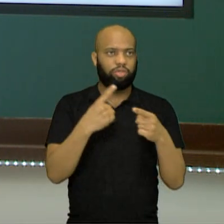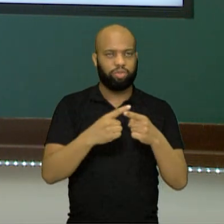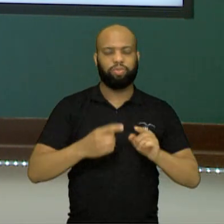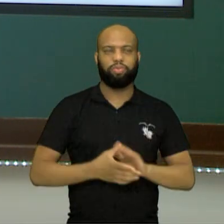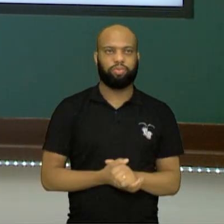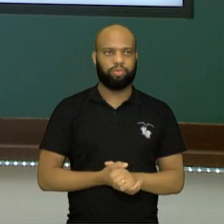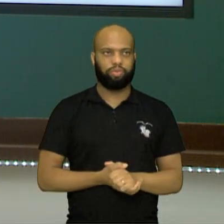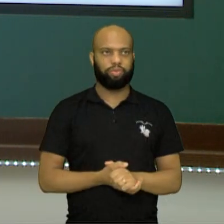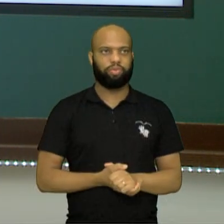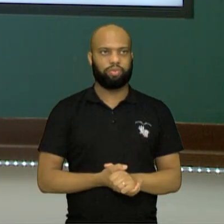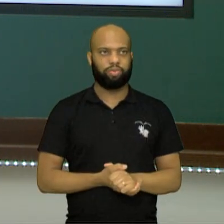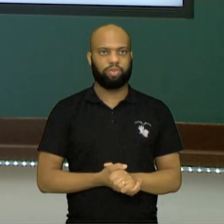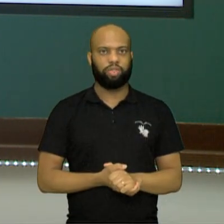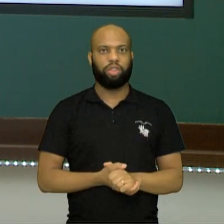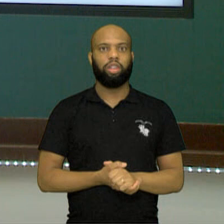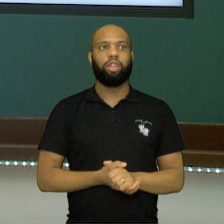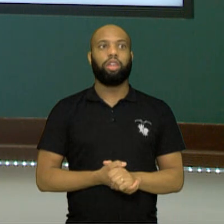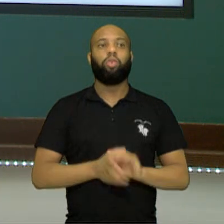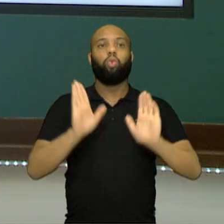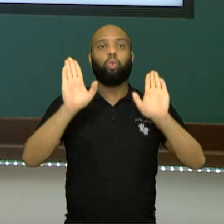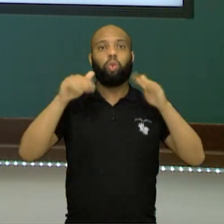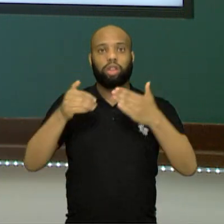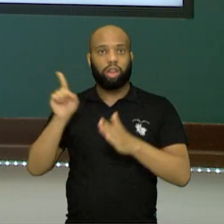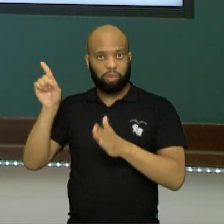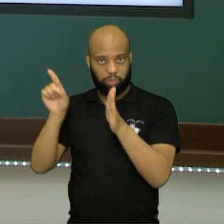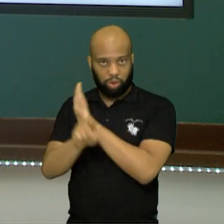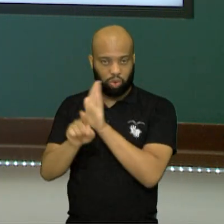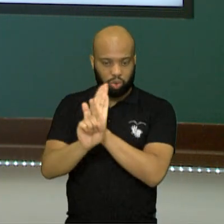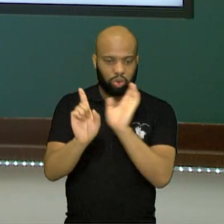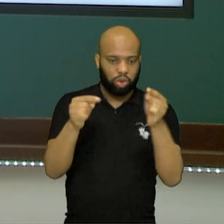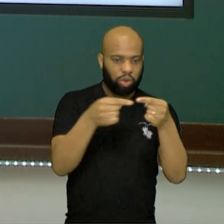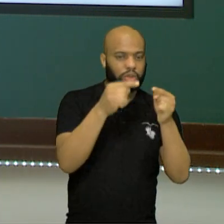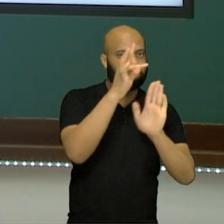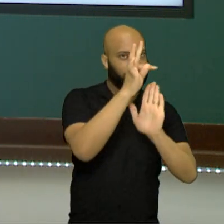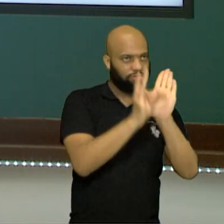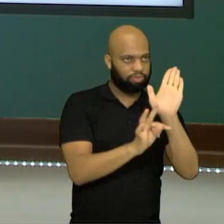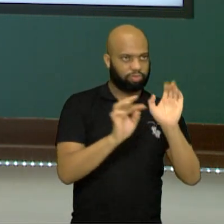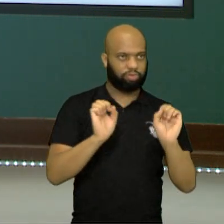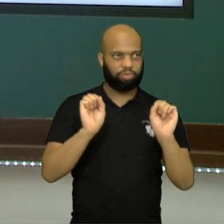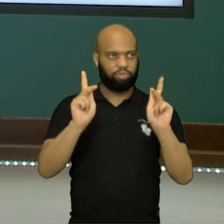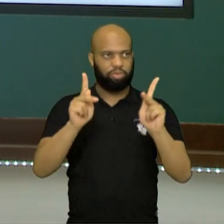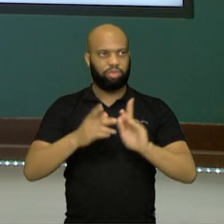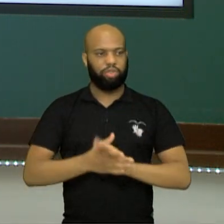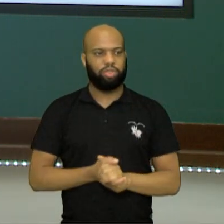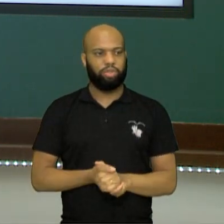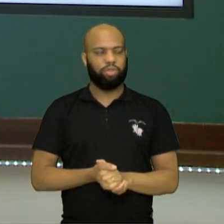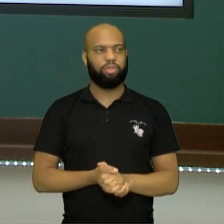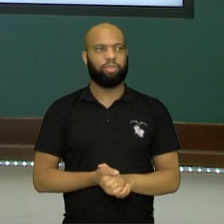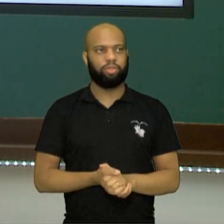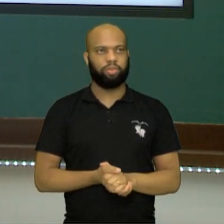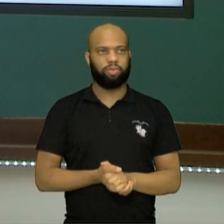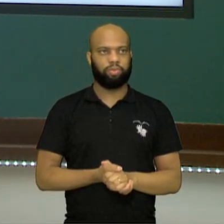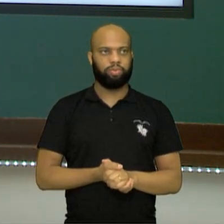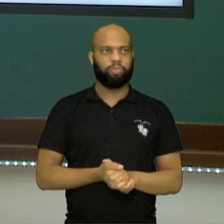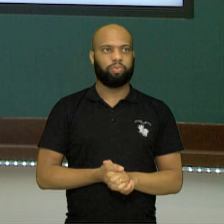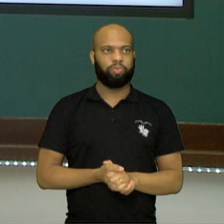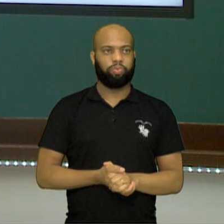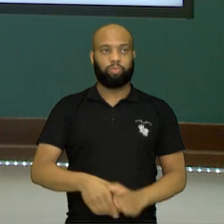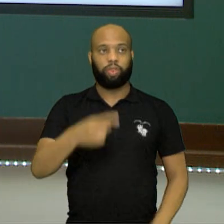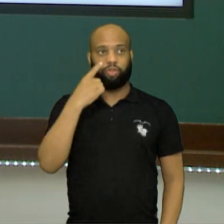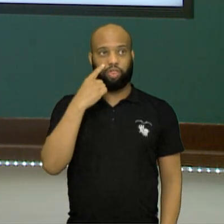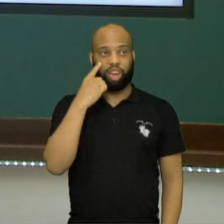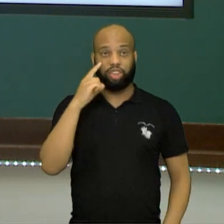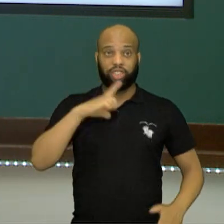according to the text, de acordo com o texto. É só você ter prestado atenção. A frase any